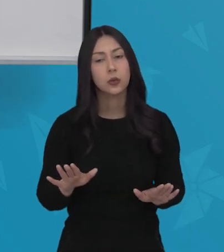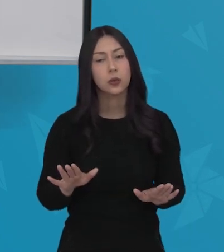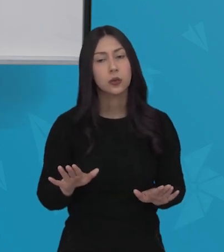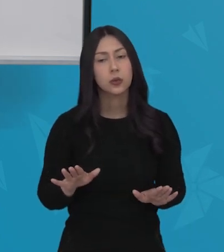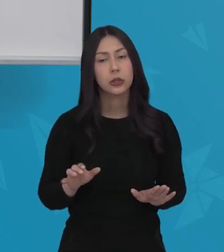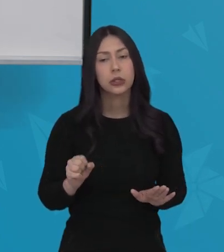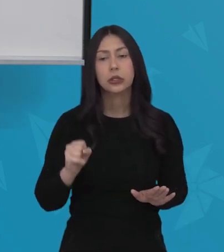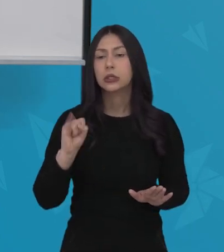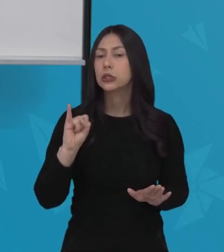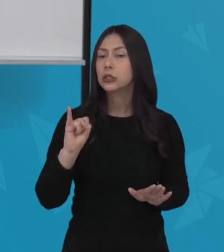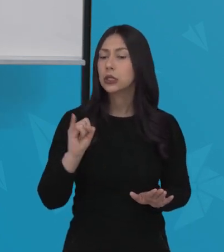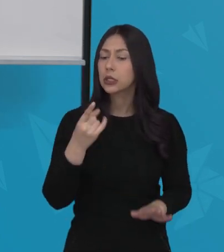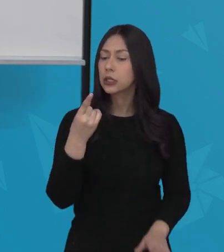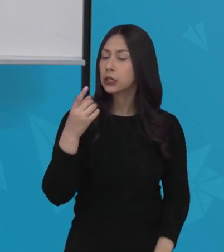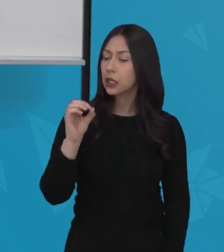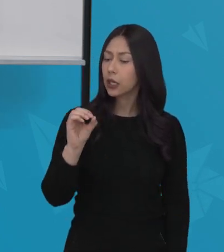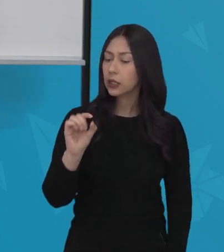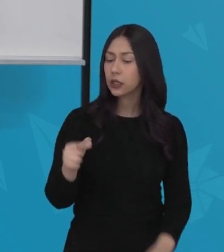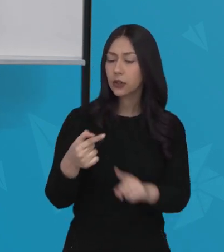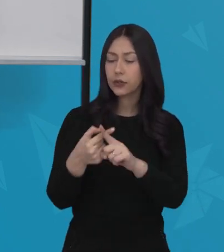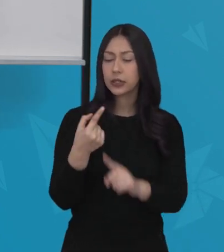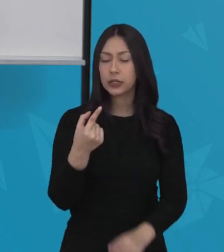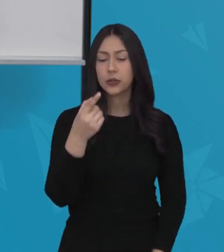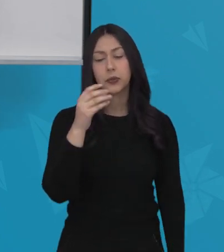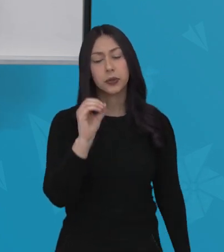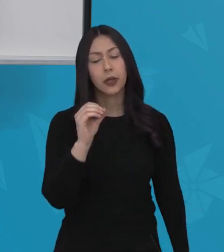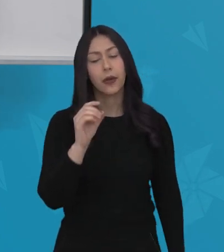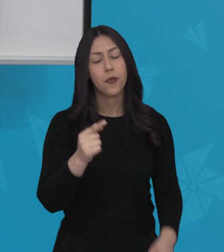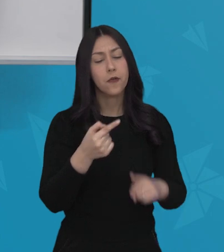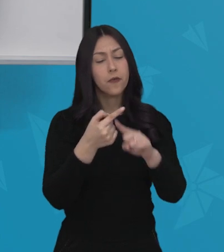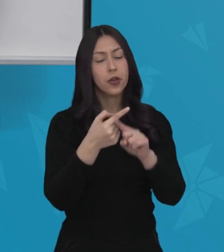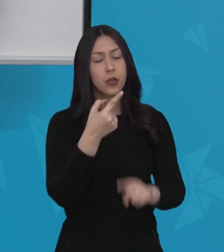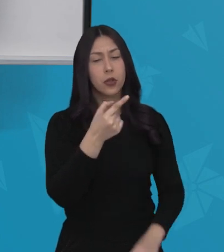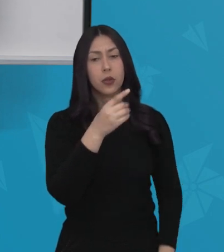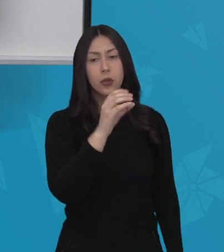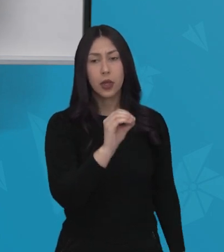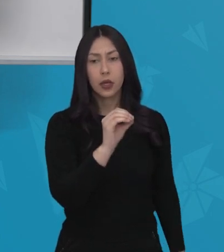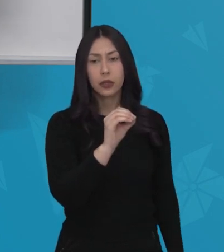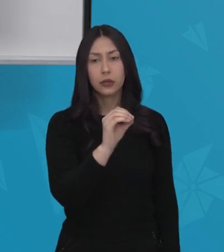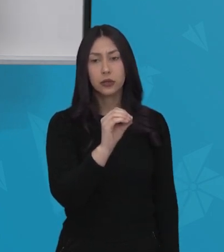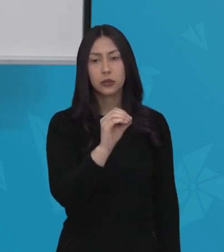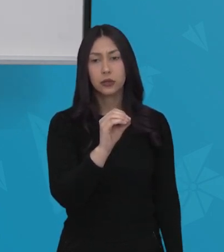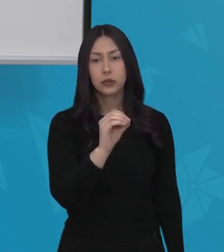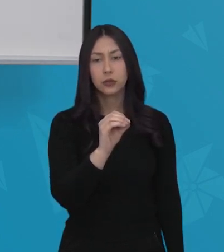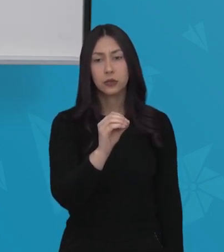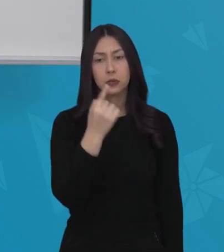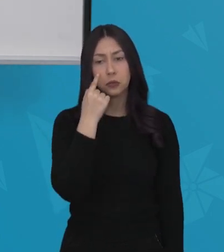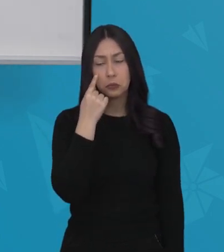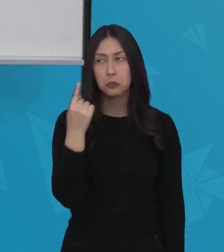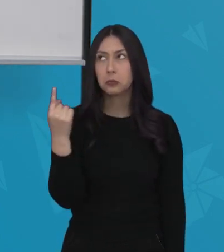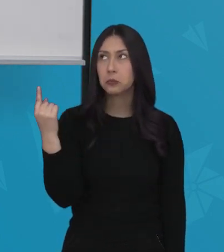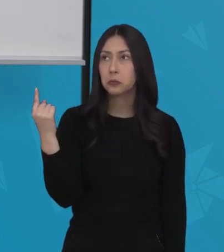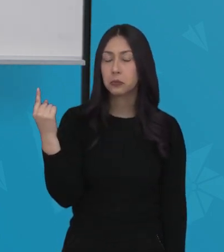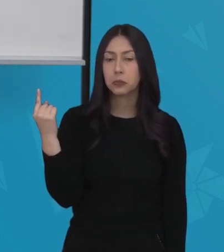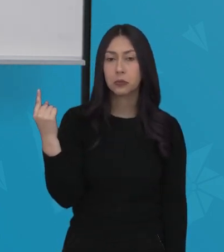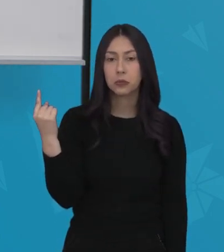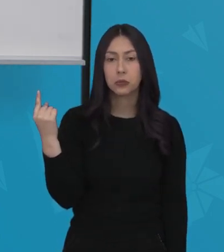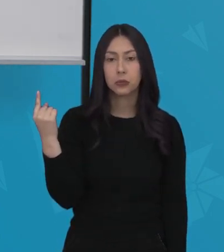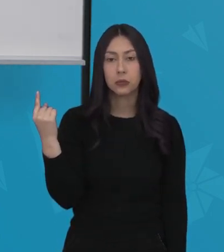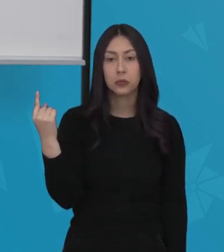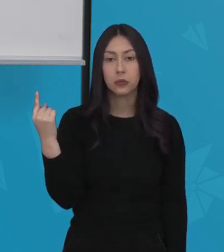10 vezes o 10 vezes o 10 vezes o 10, isso daqui